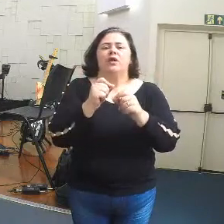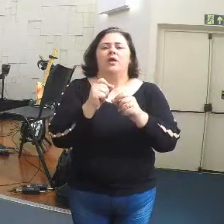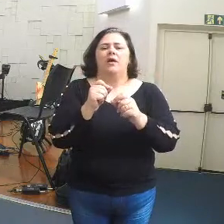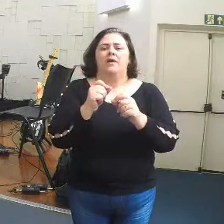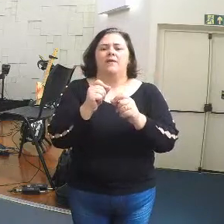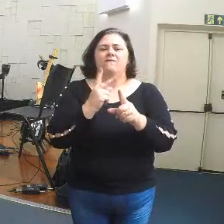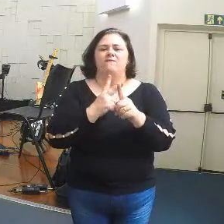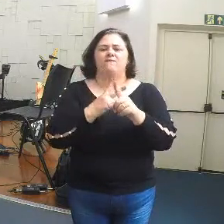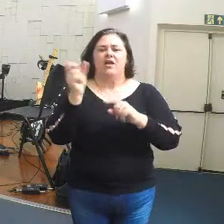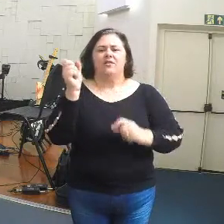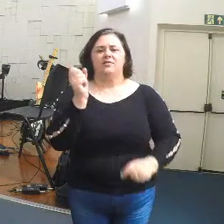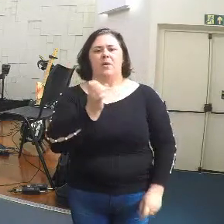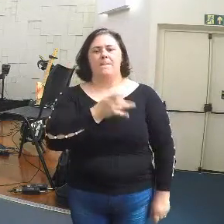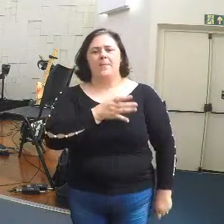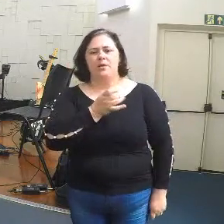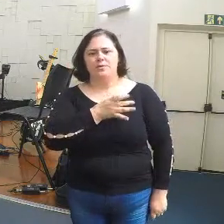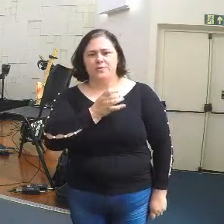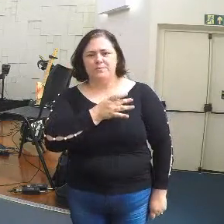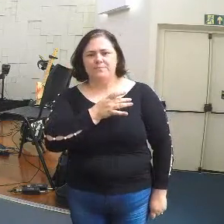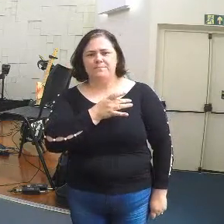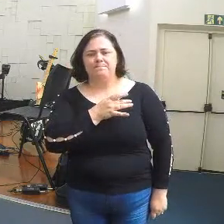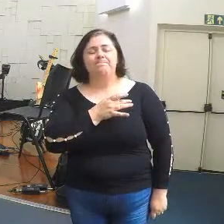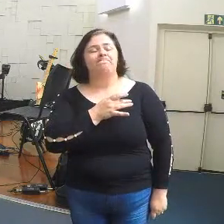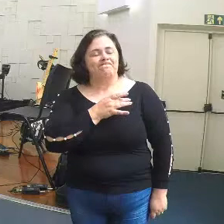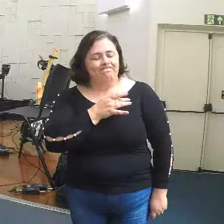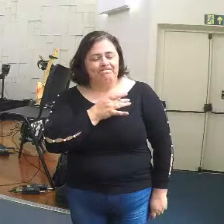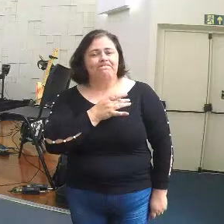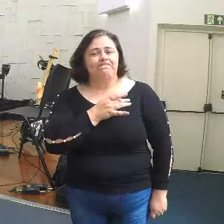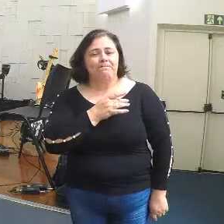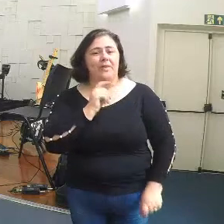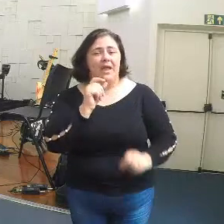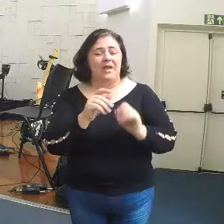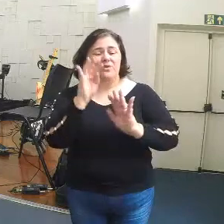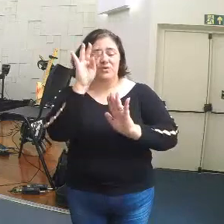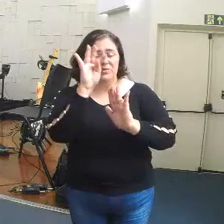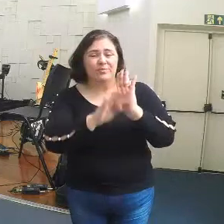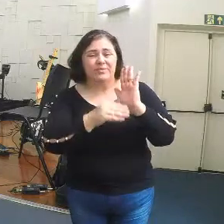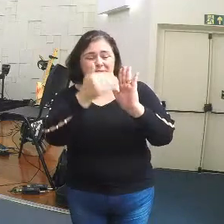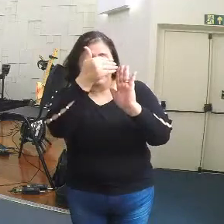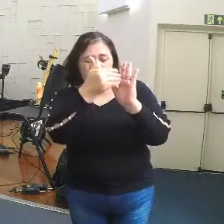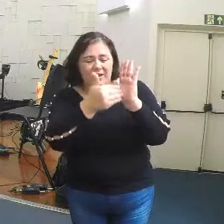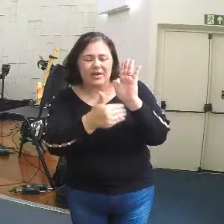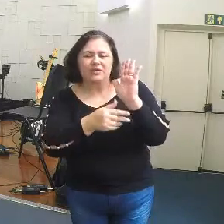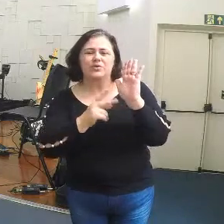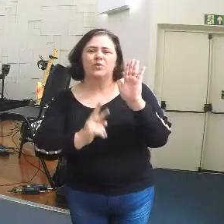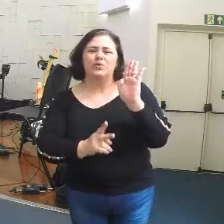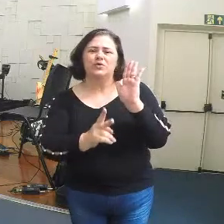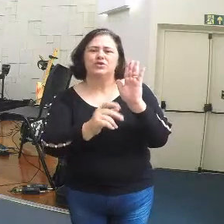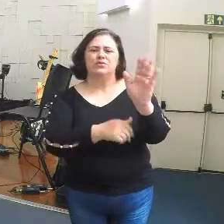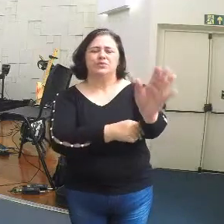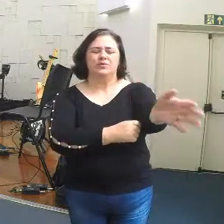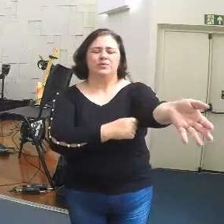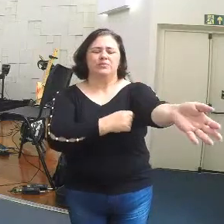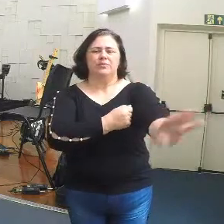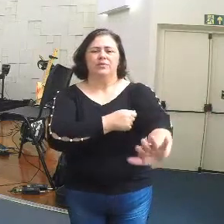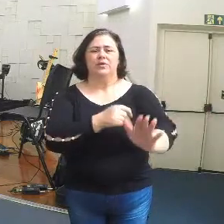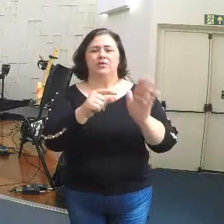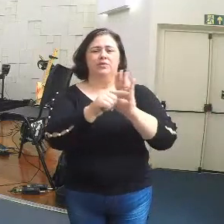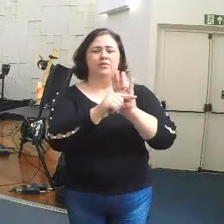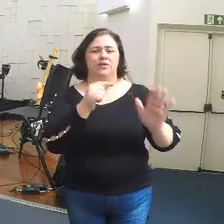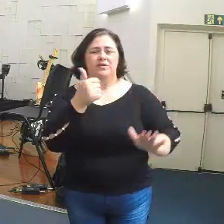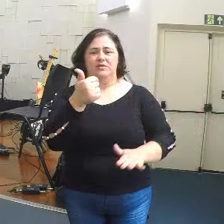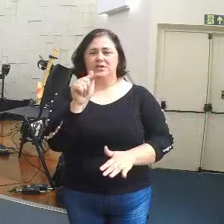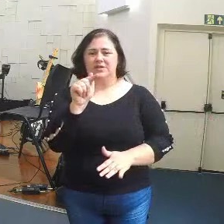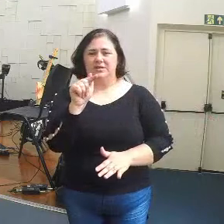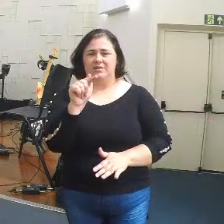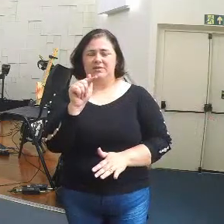Pela fé, nós podemos vencer o medo. É isso que o texto continua agora nos dizendo a partir do versículo 17.